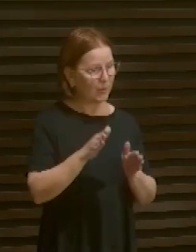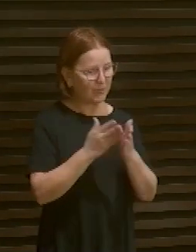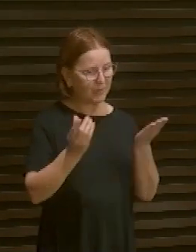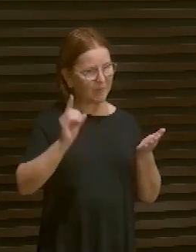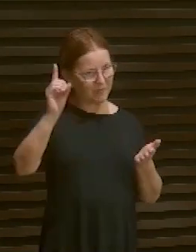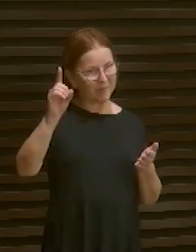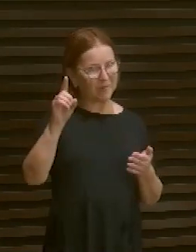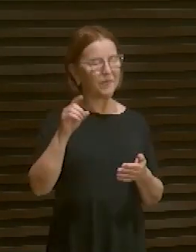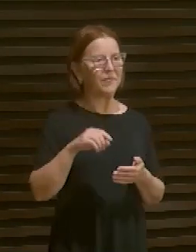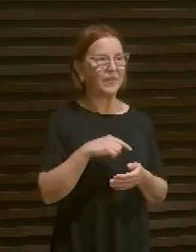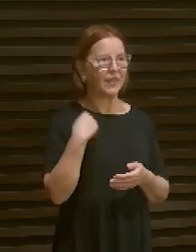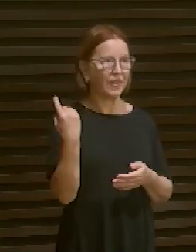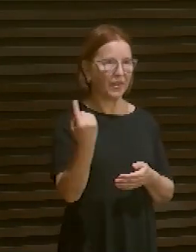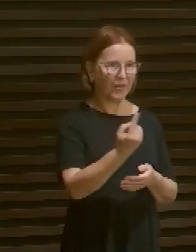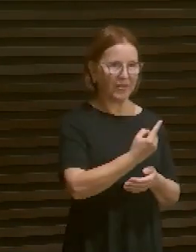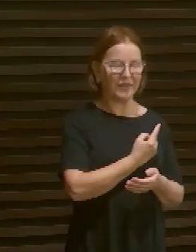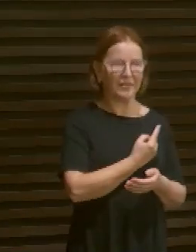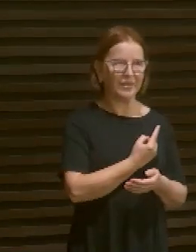Nós estamos